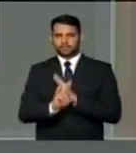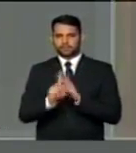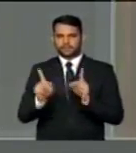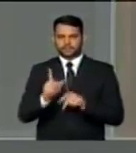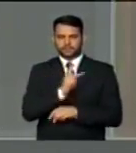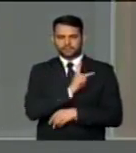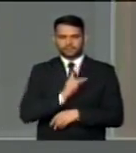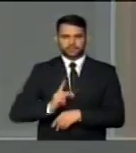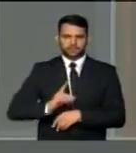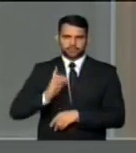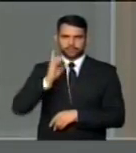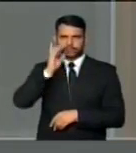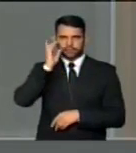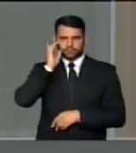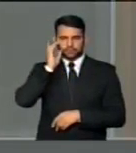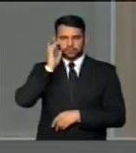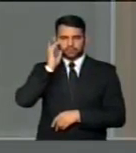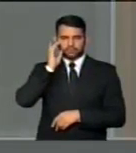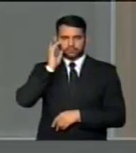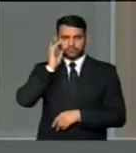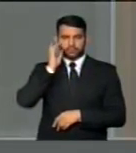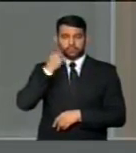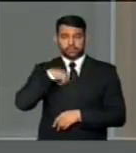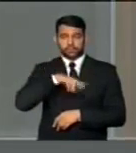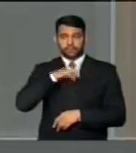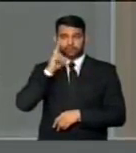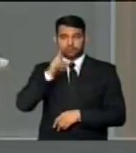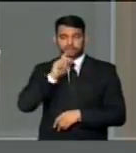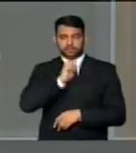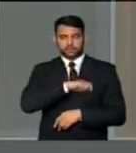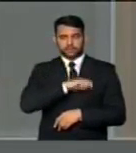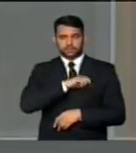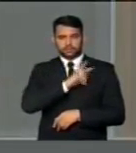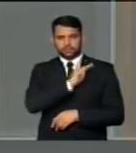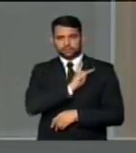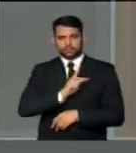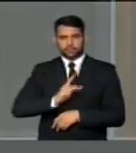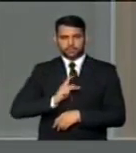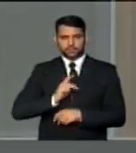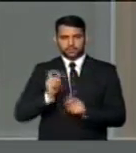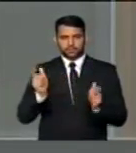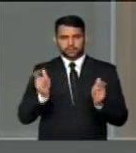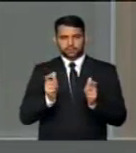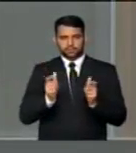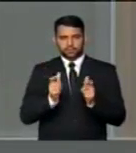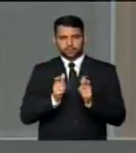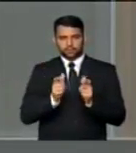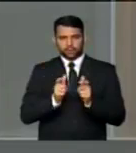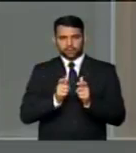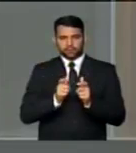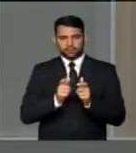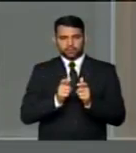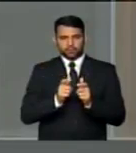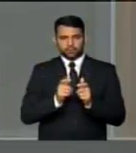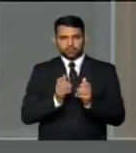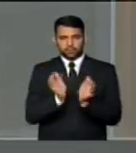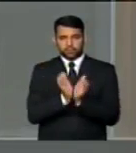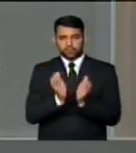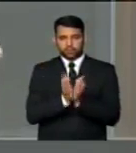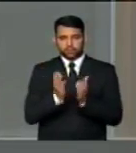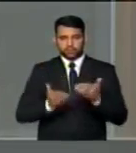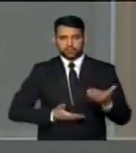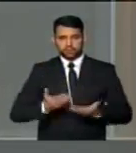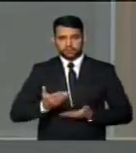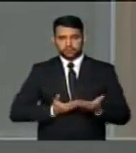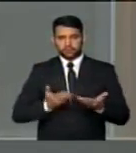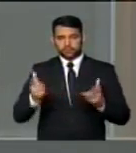contrário da presidente Dilma Rousseff, o que nós vimos na Argentina foi o presidente enxugando a máquina, o presidente